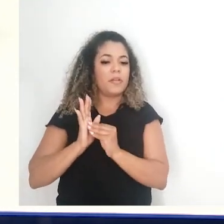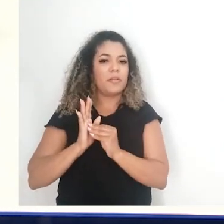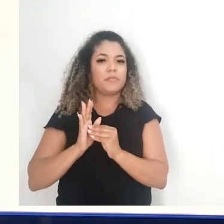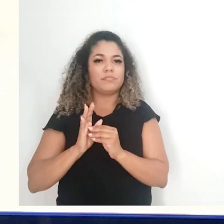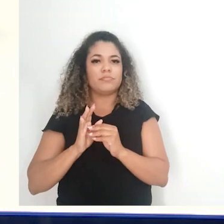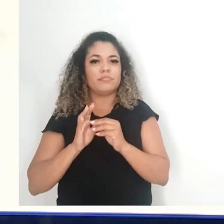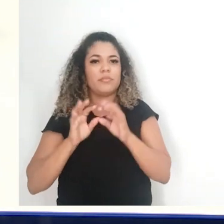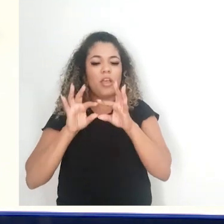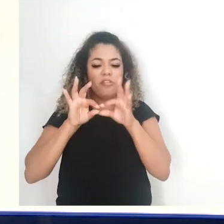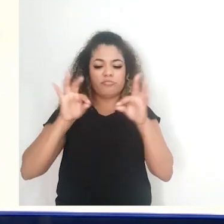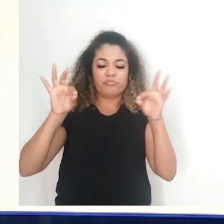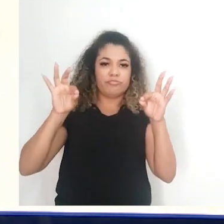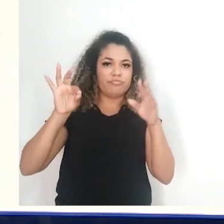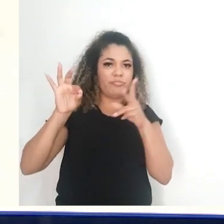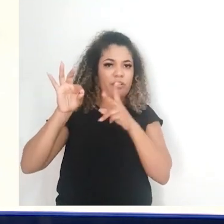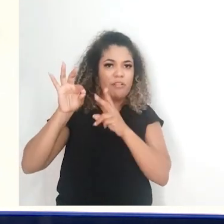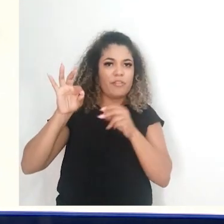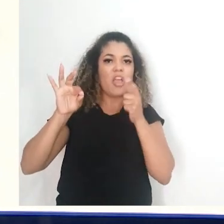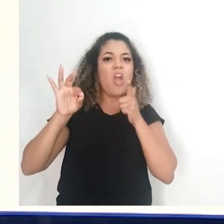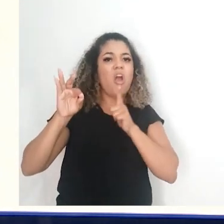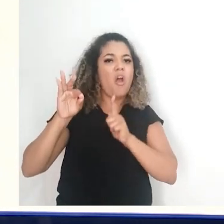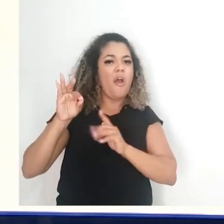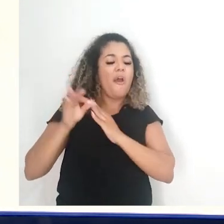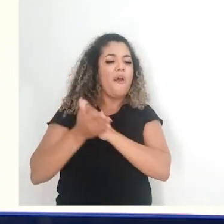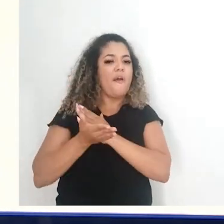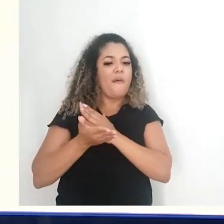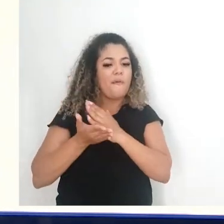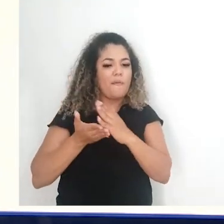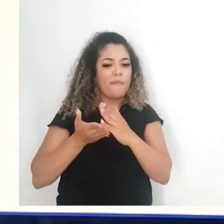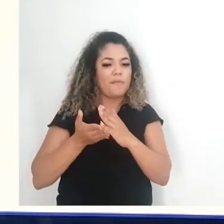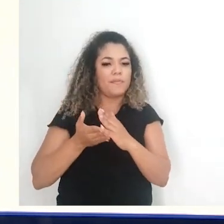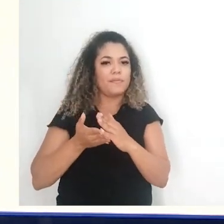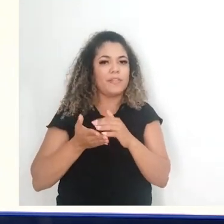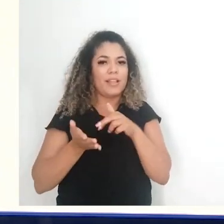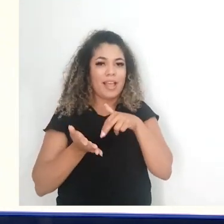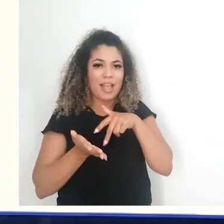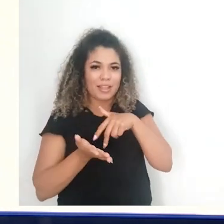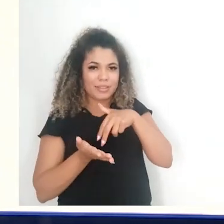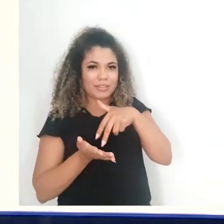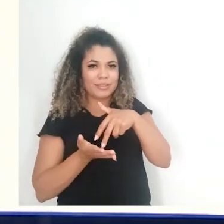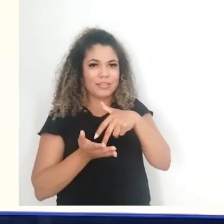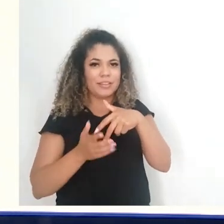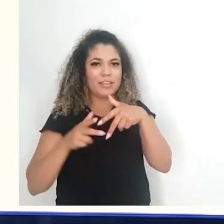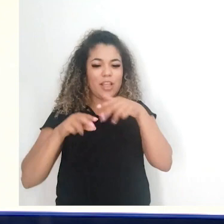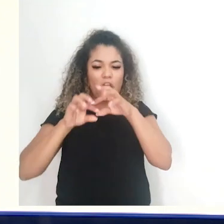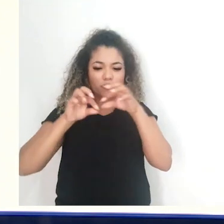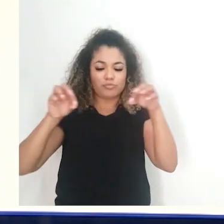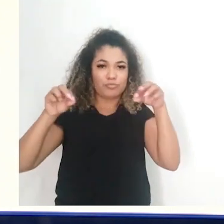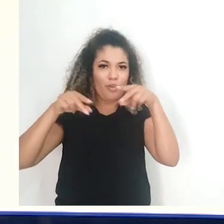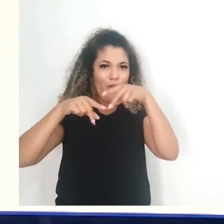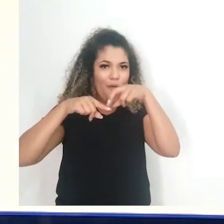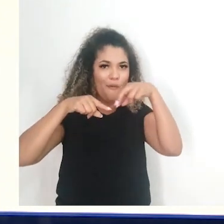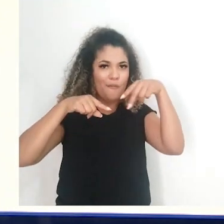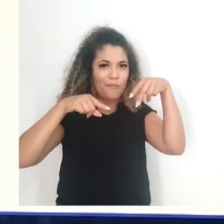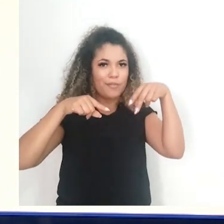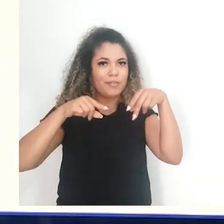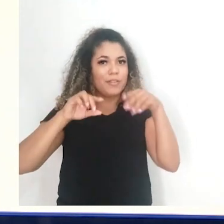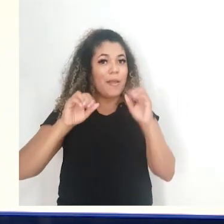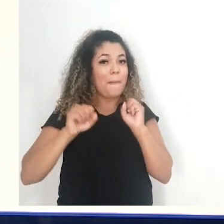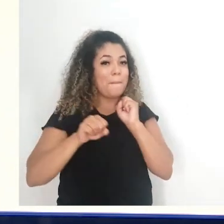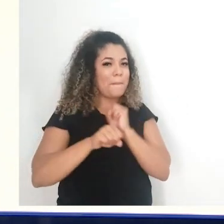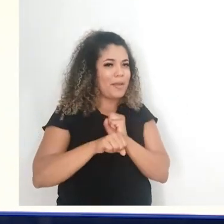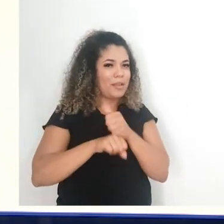ele num fio, num cano, e aí ele vai começar a andar por esse fio. E